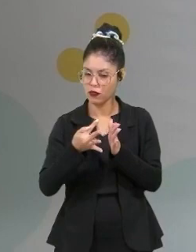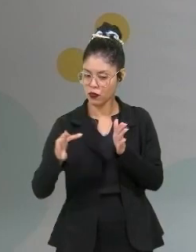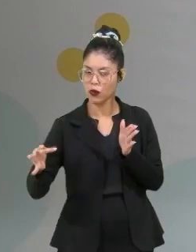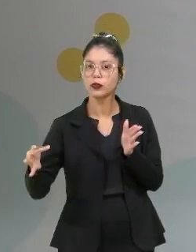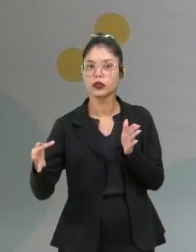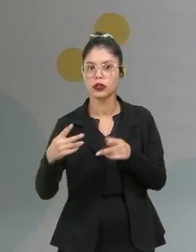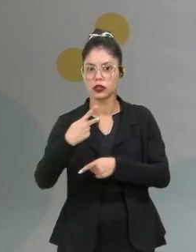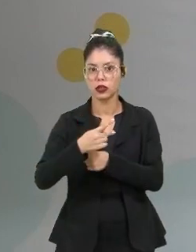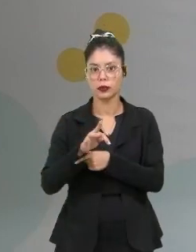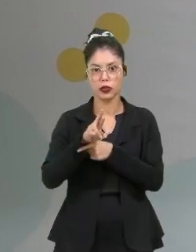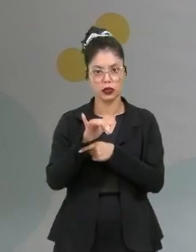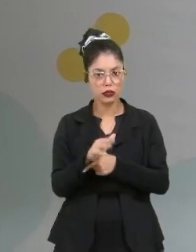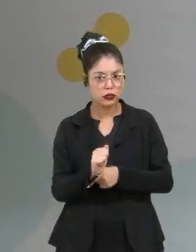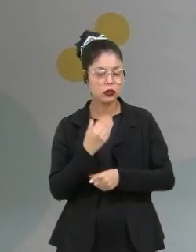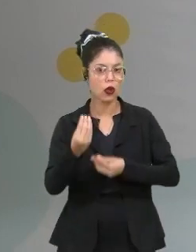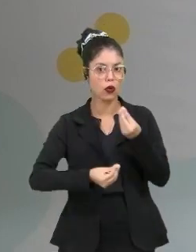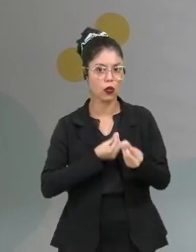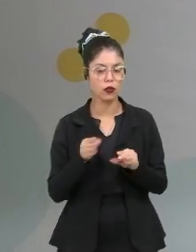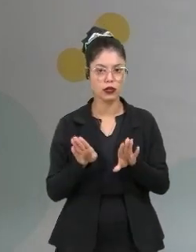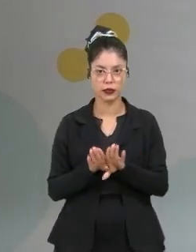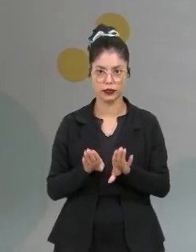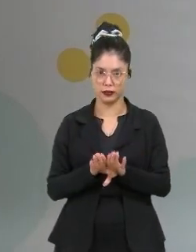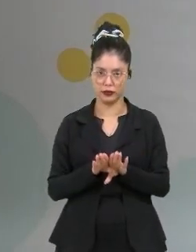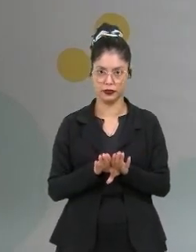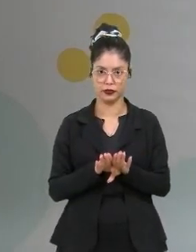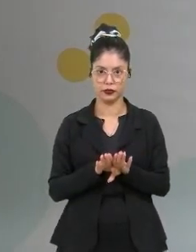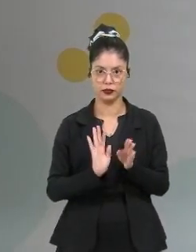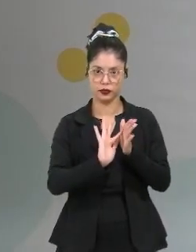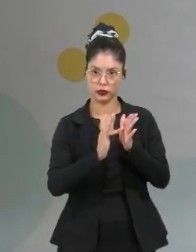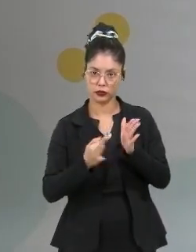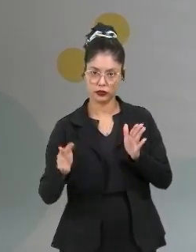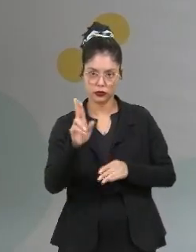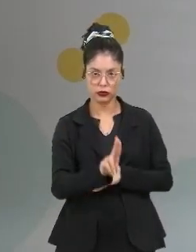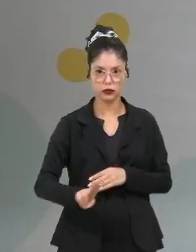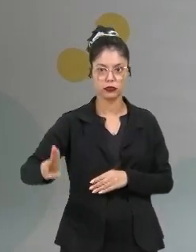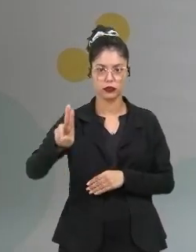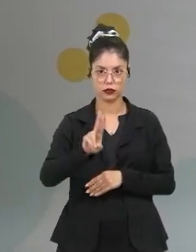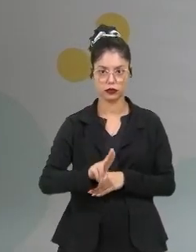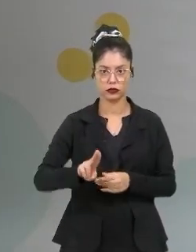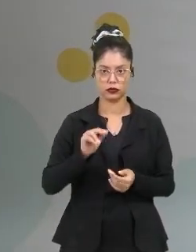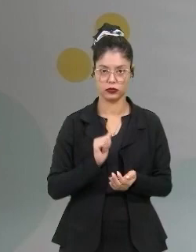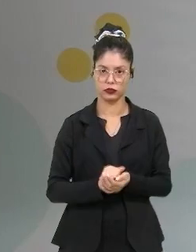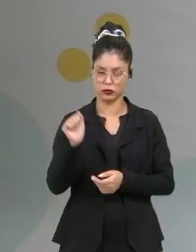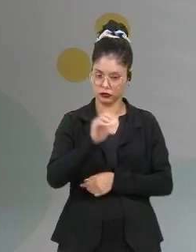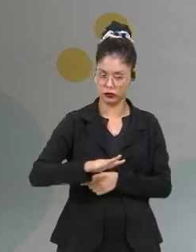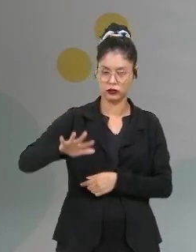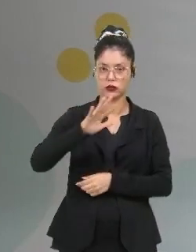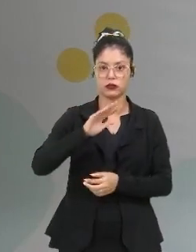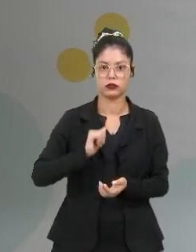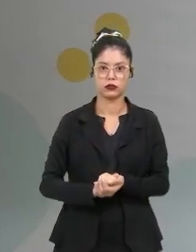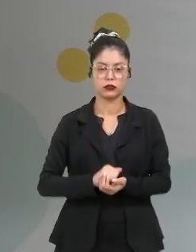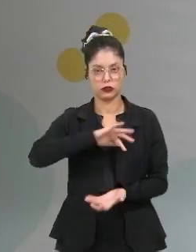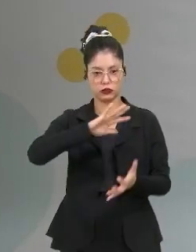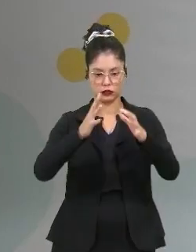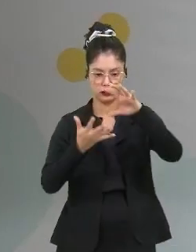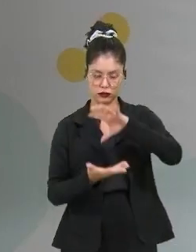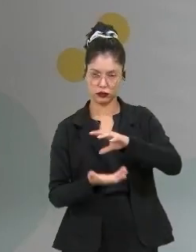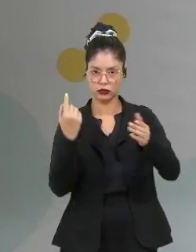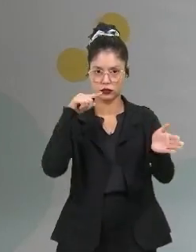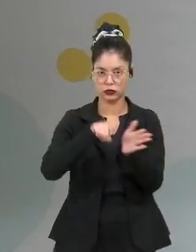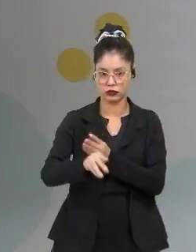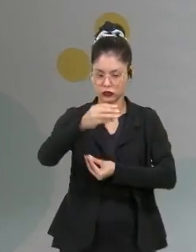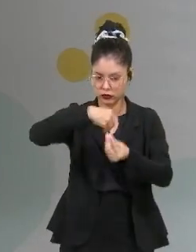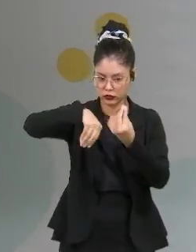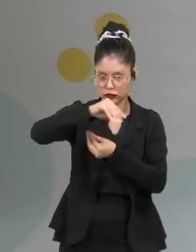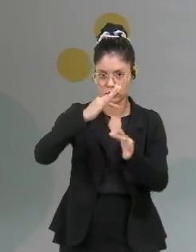da potência, como também a fórmula que a gente utiliza para área de uma esfera. Então, é uma questão que